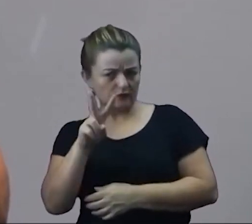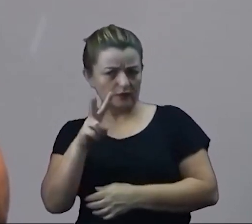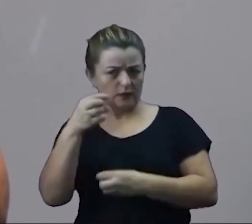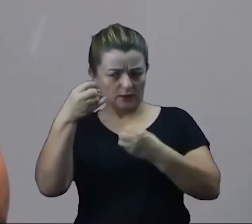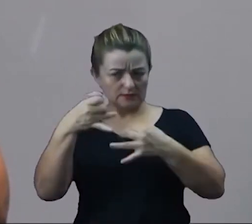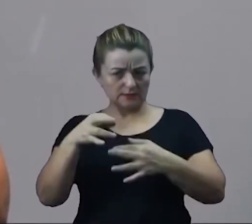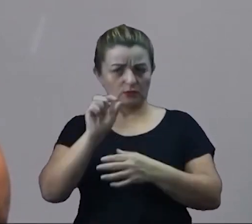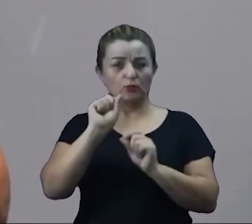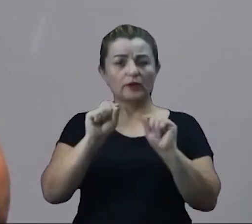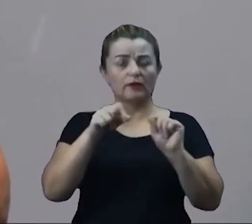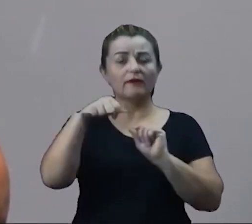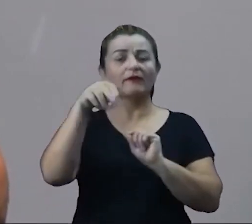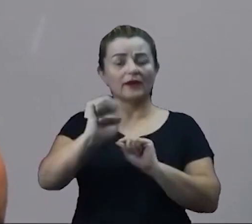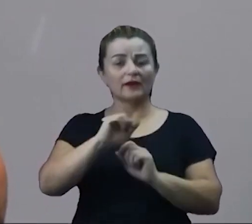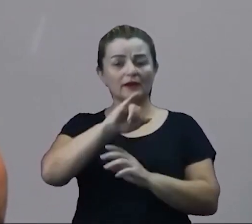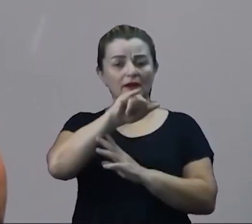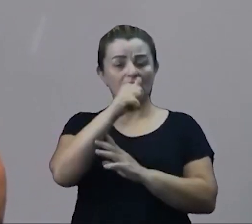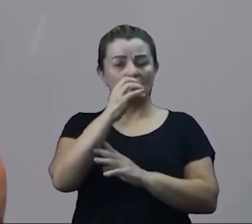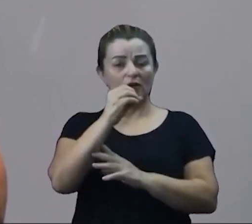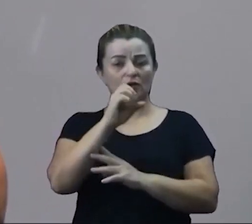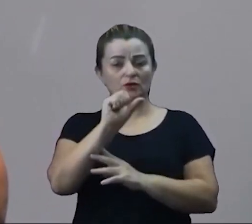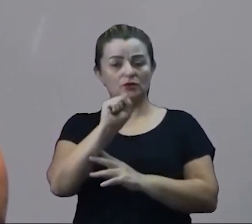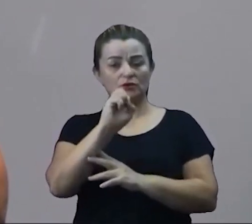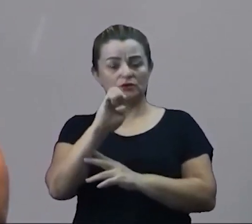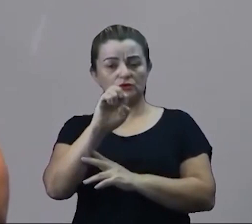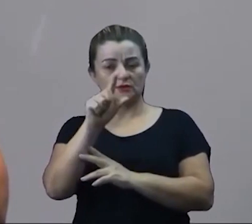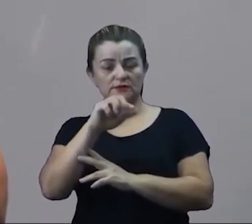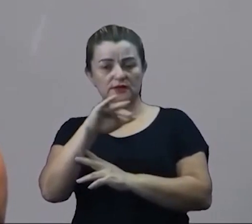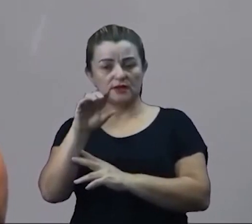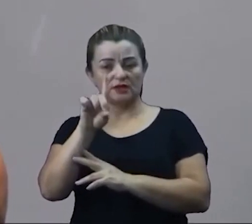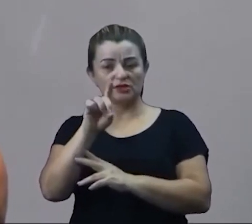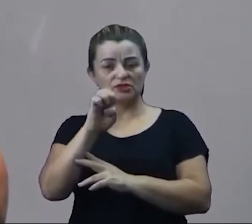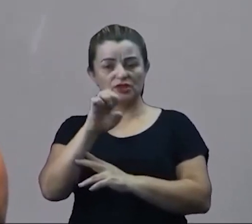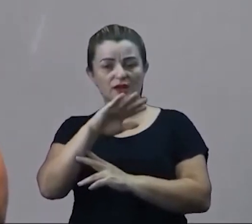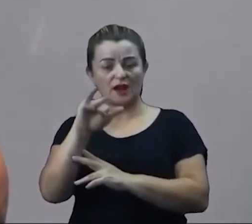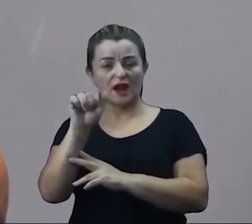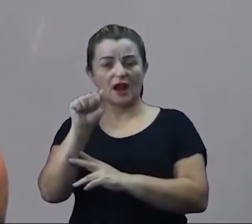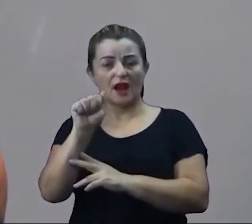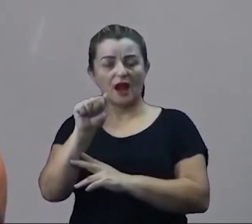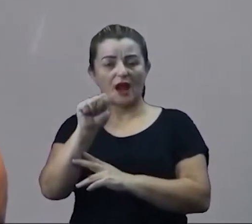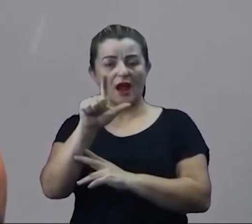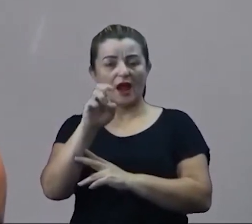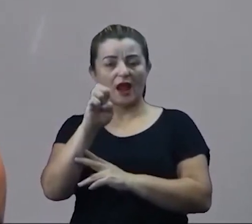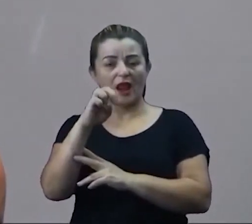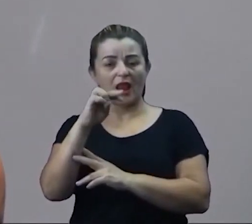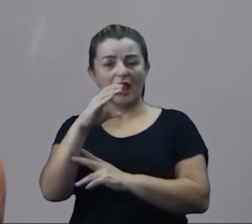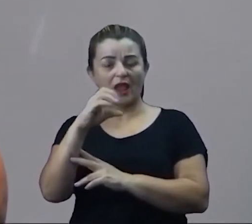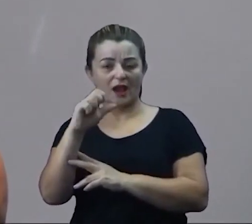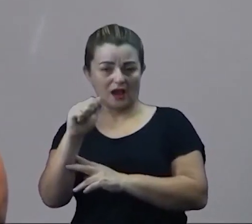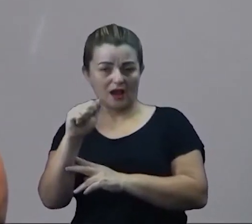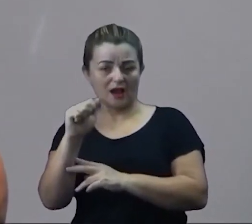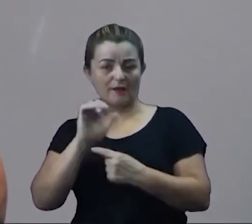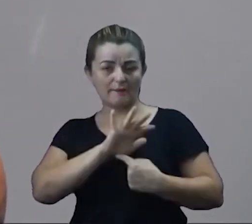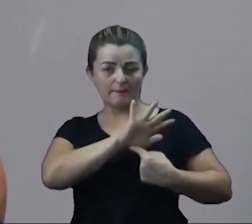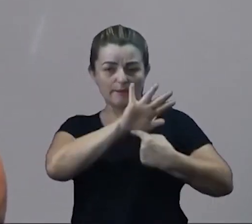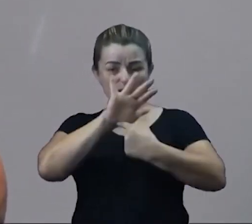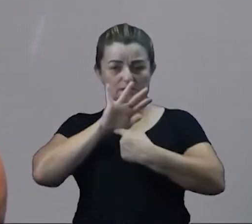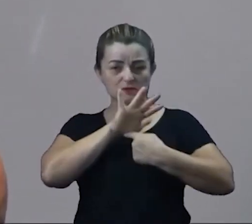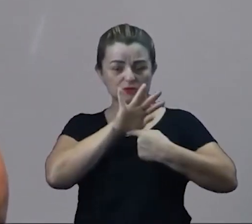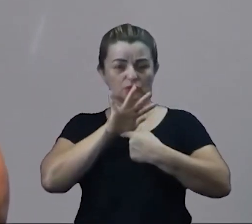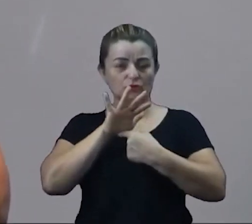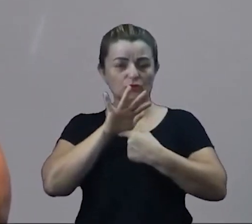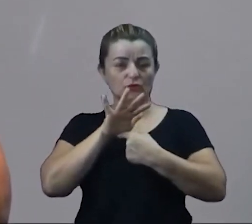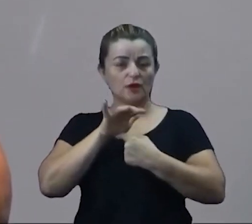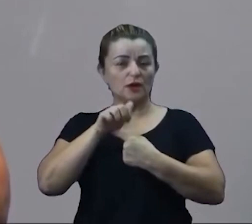Alencar. Sim, o José de Alencar promoveu a escrita de romances, trazendo personagens femininas lá no